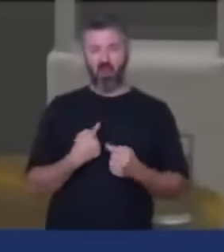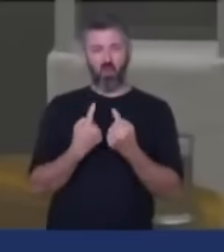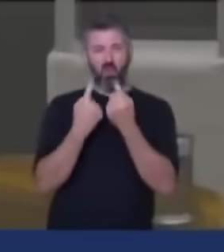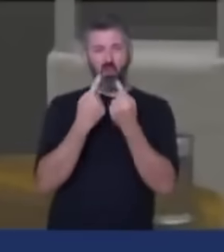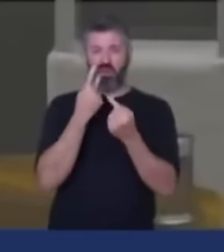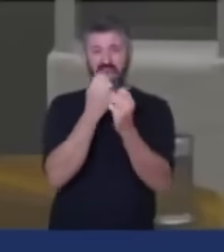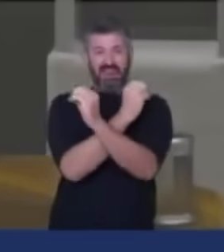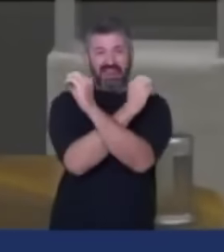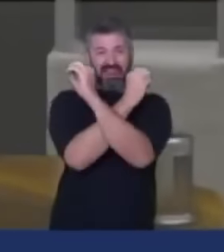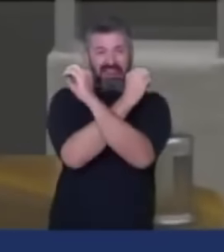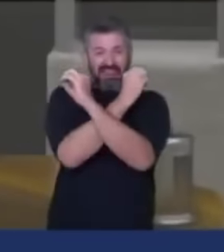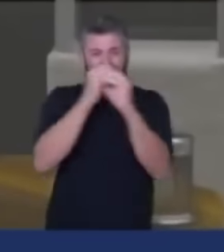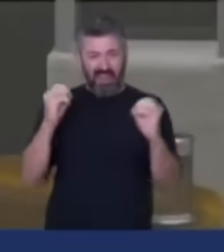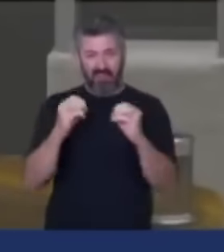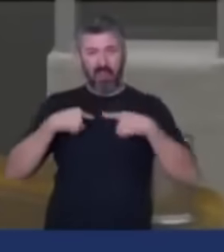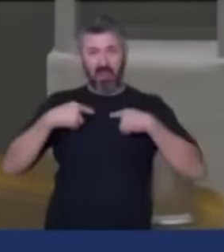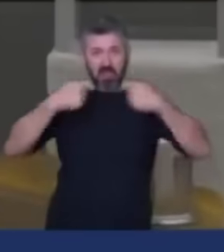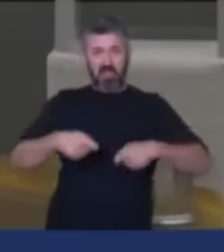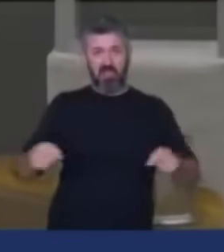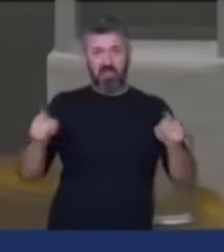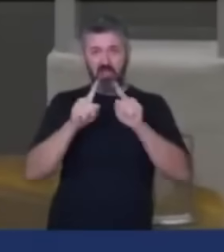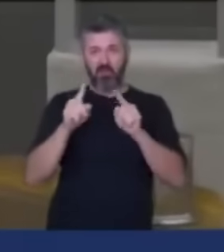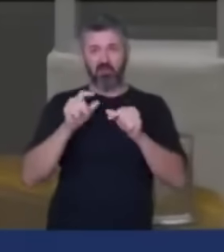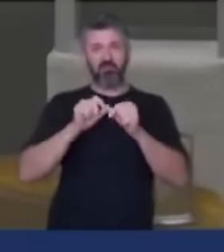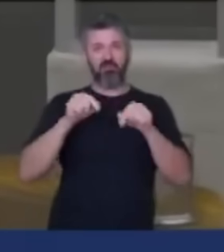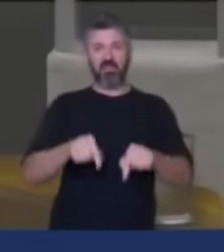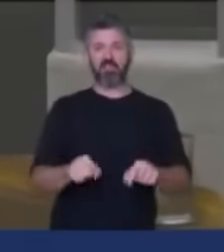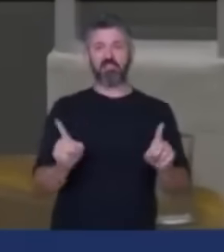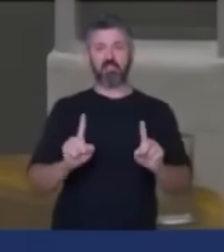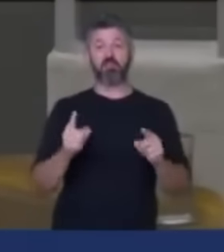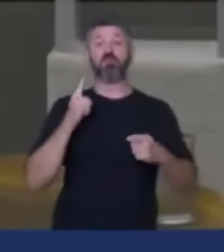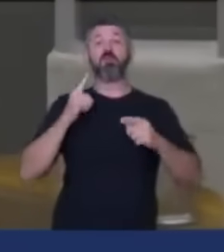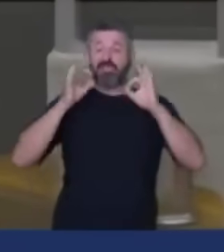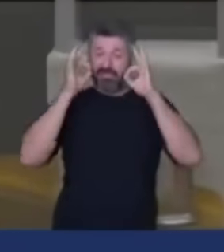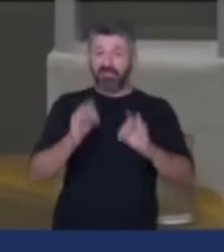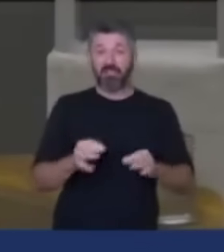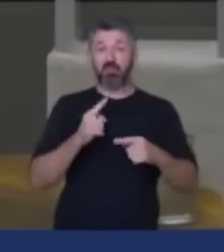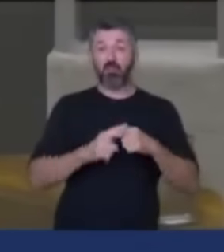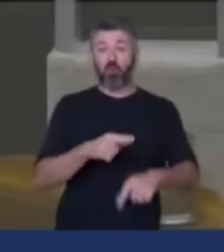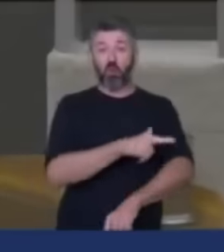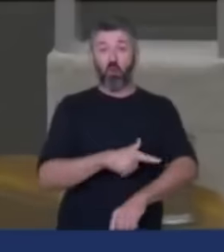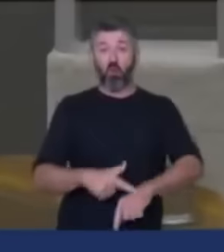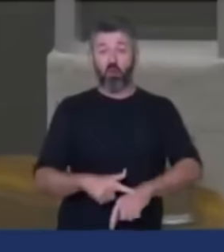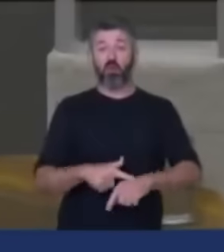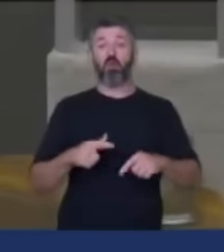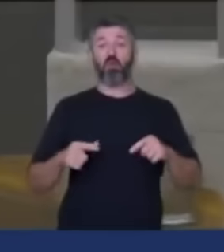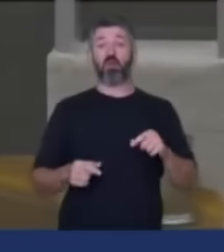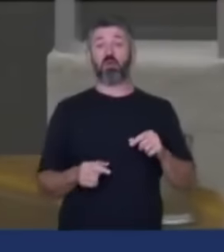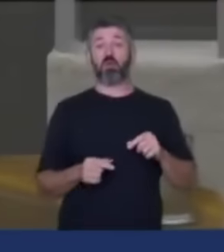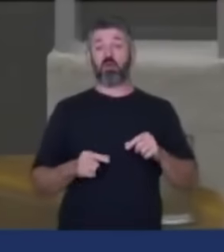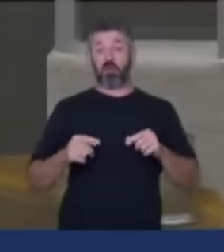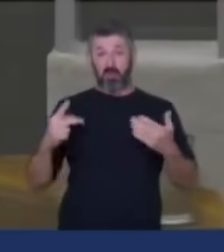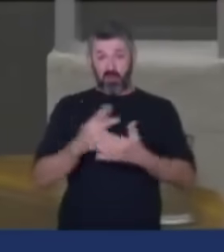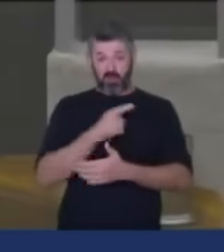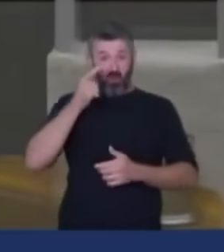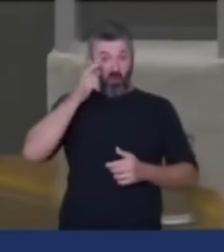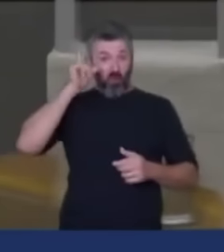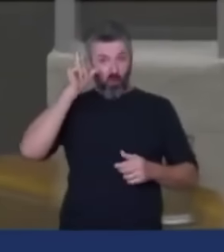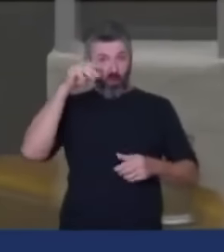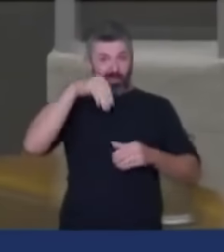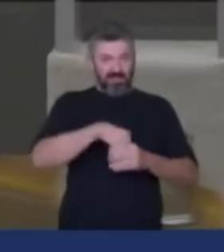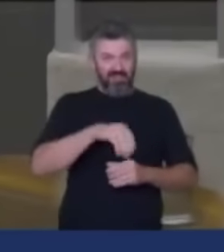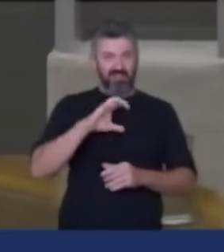entrevista eu não precisei me colocar nesse papel Exatamente porque o comportamento que foi que foi ocorreu ontem na